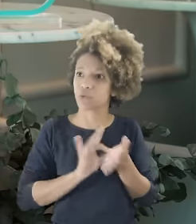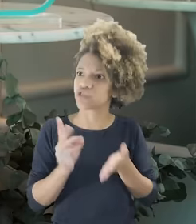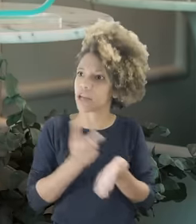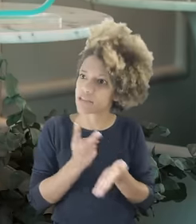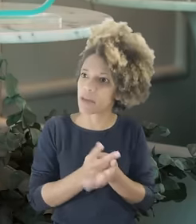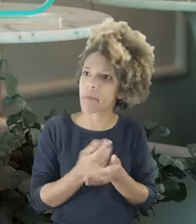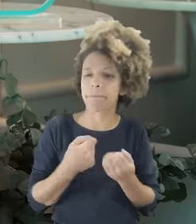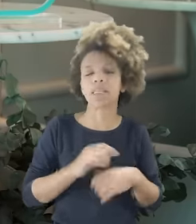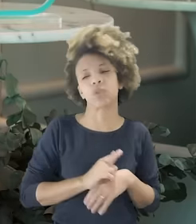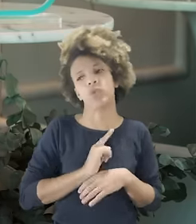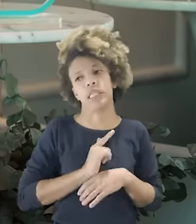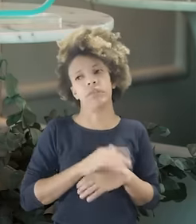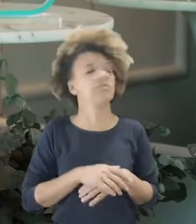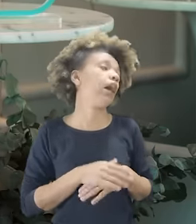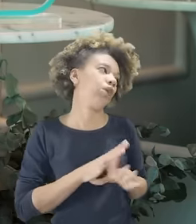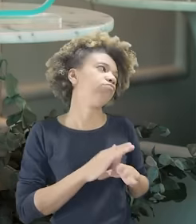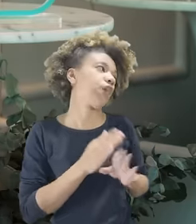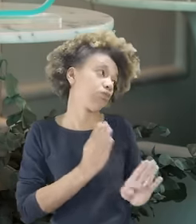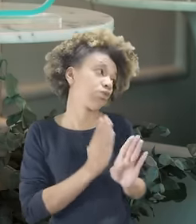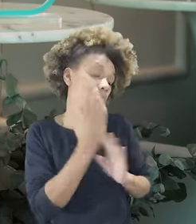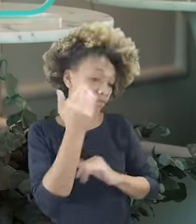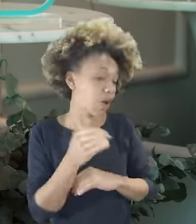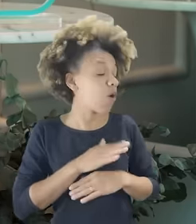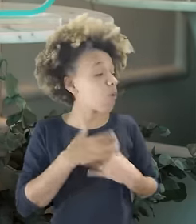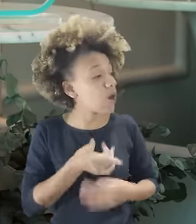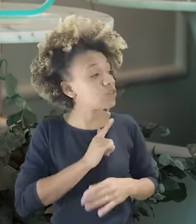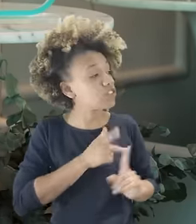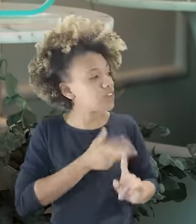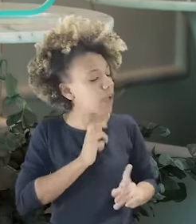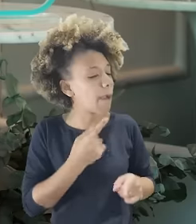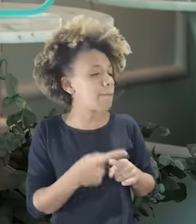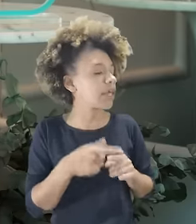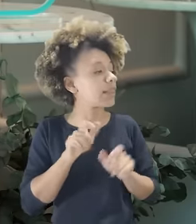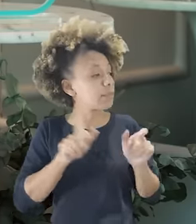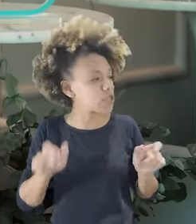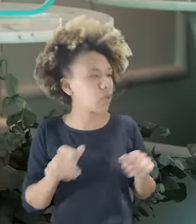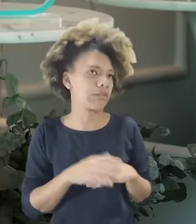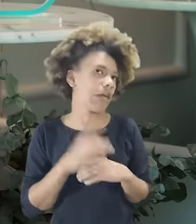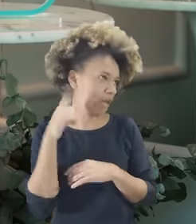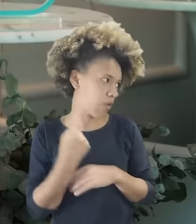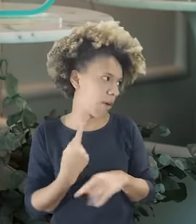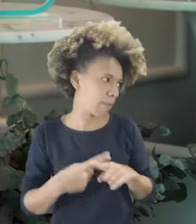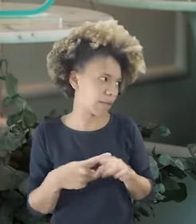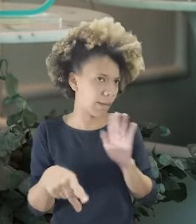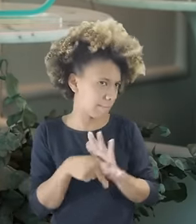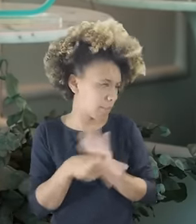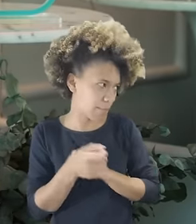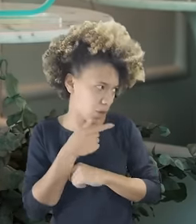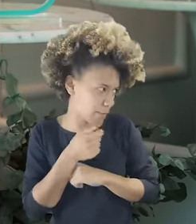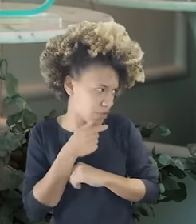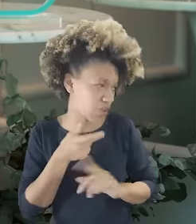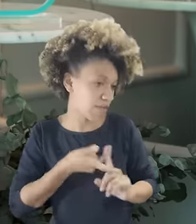alguém para me odiar sempre entendeu o cara que eu descobri o sucesso quando tive Hater porque tem pessoas assim que assim é muito louco na própria